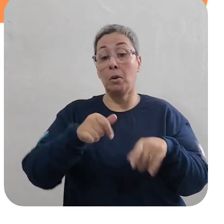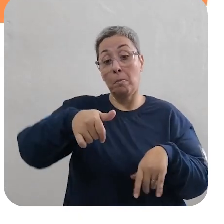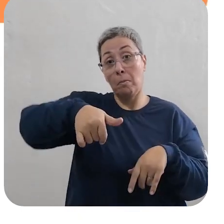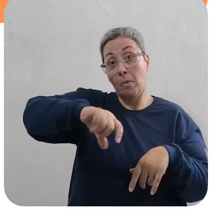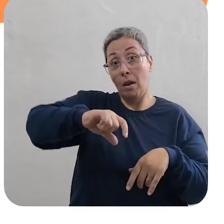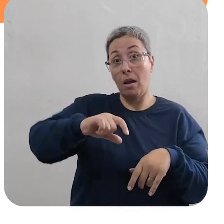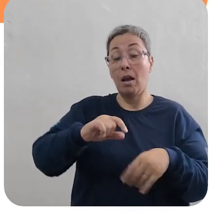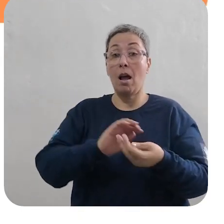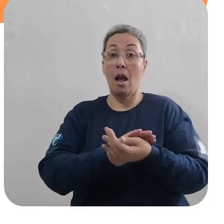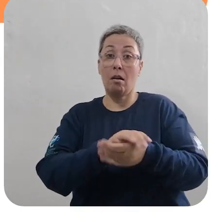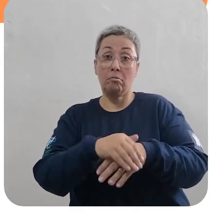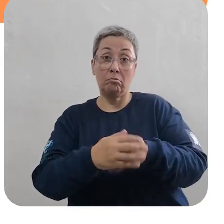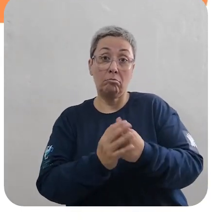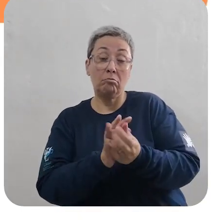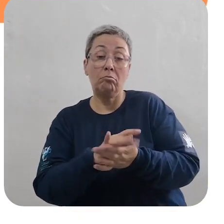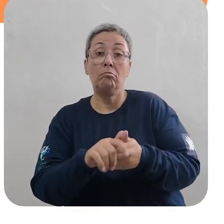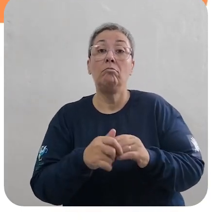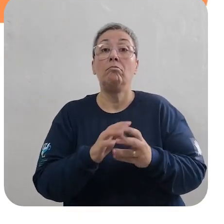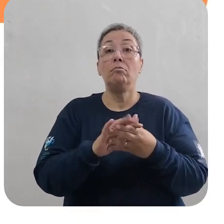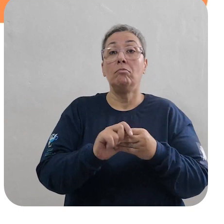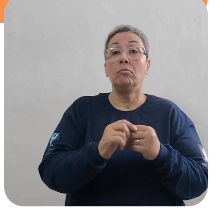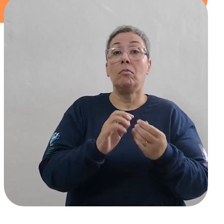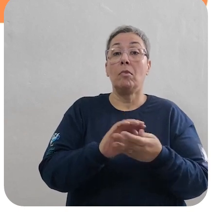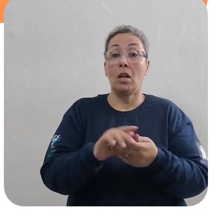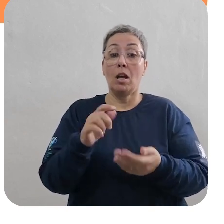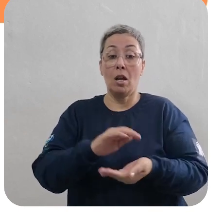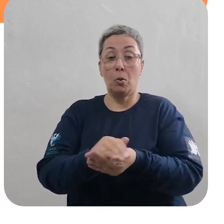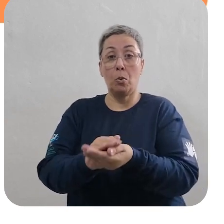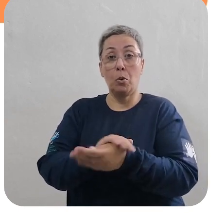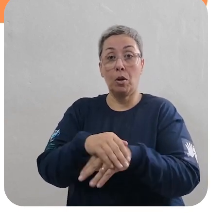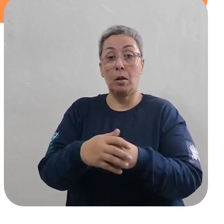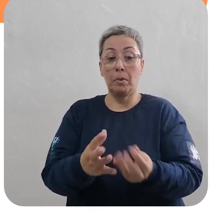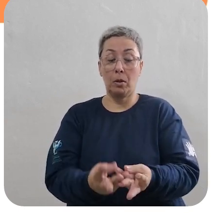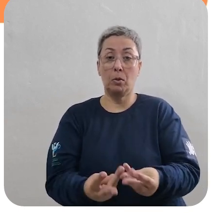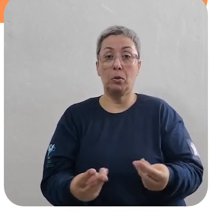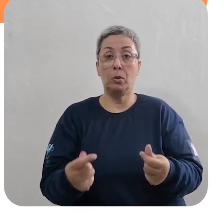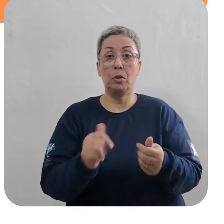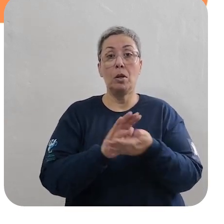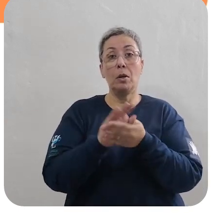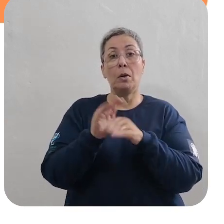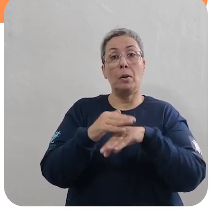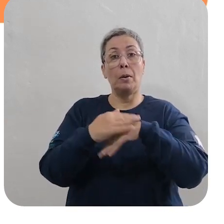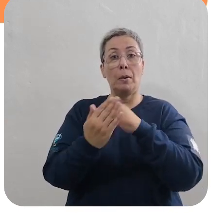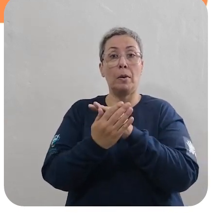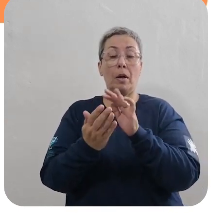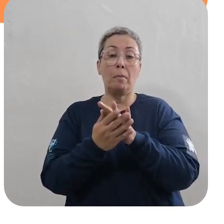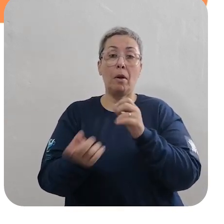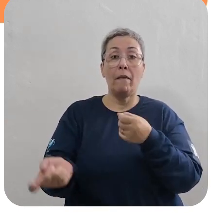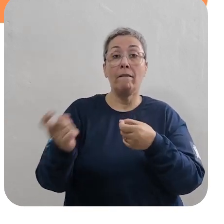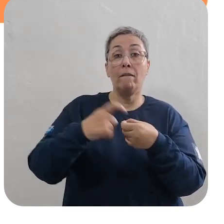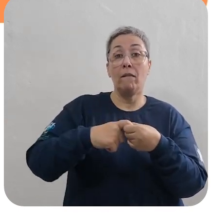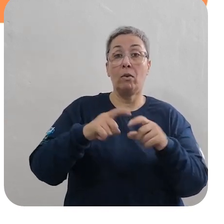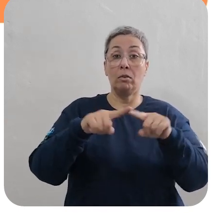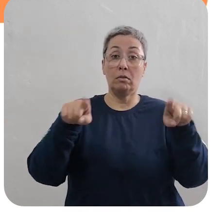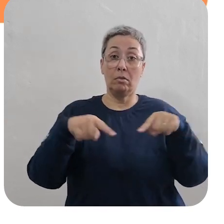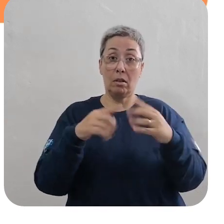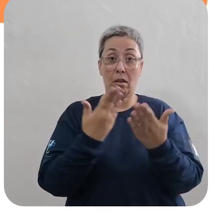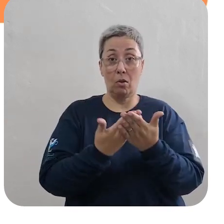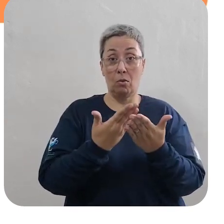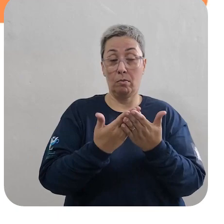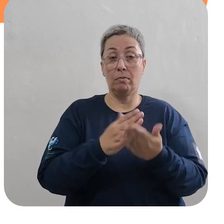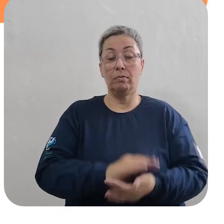a torneira, lavar as mãos, molhar, ensaboar e enxaguar, secar as mãos e voltar para a